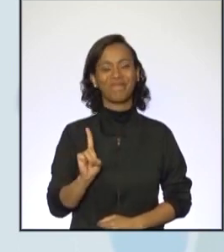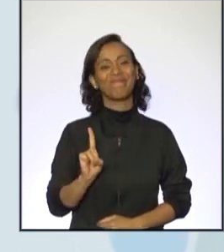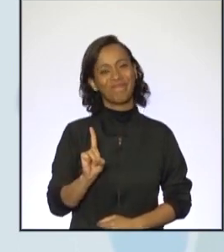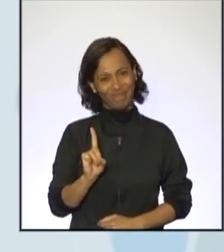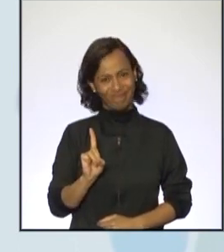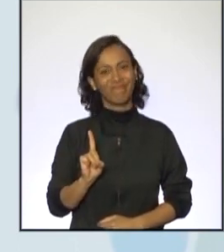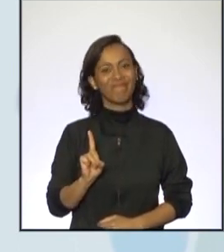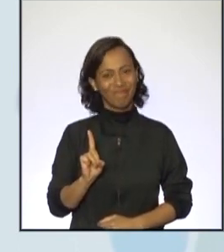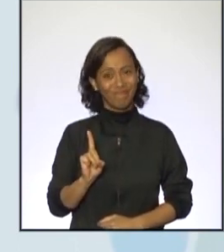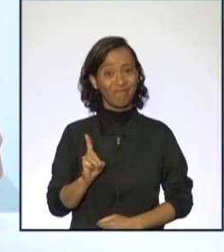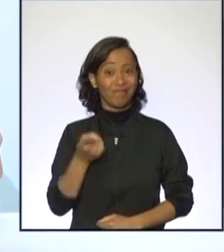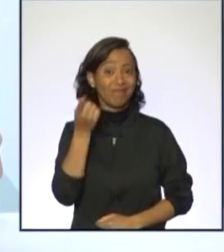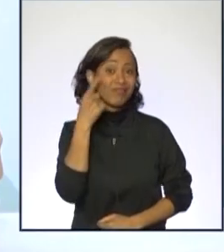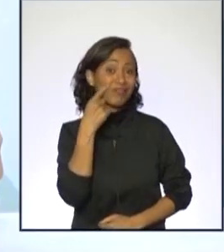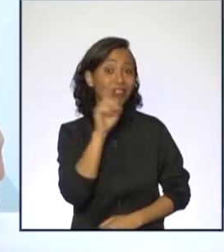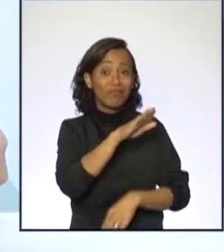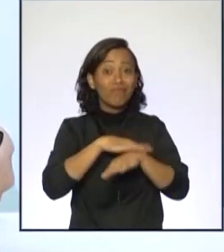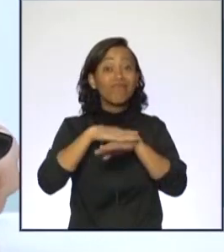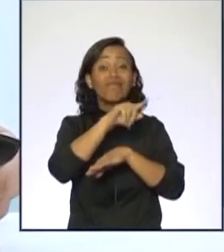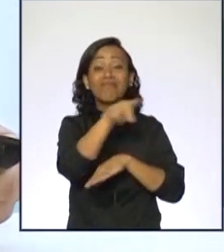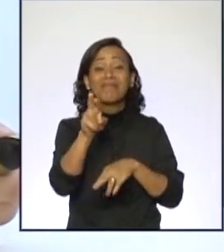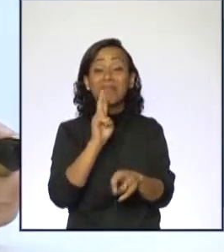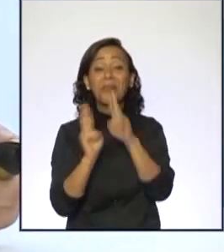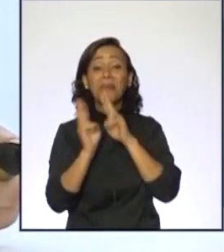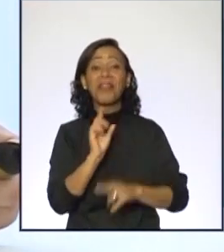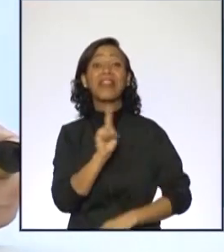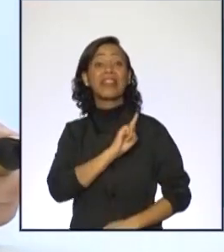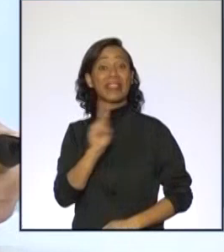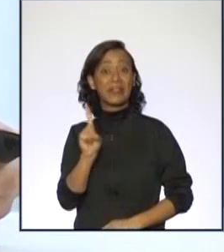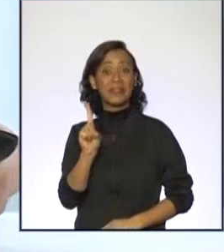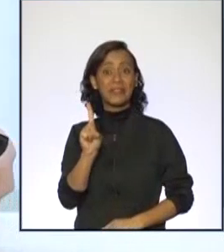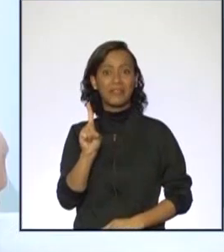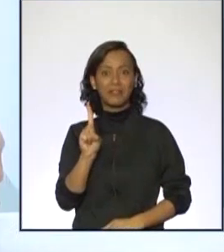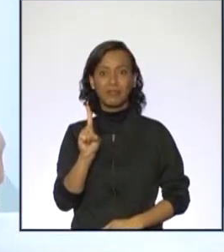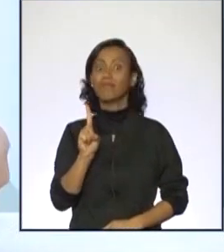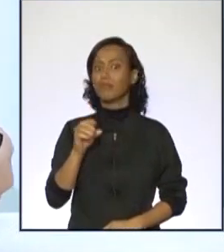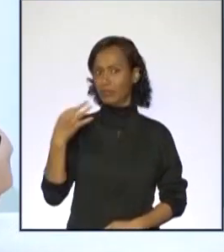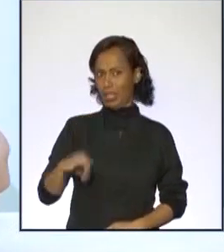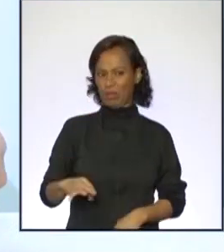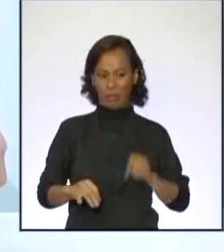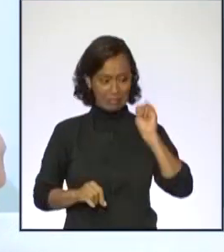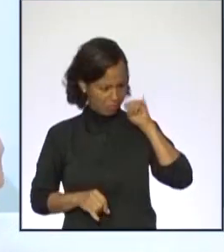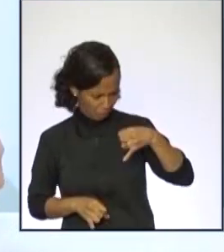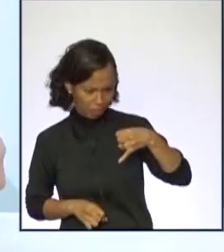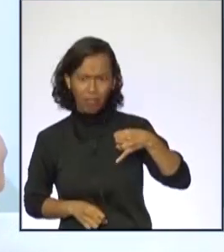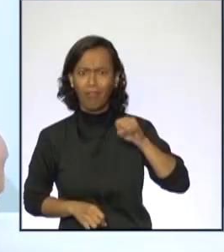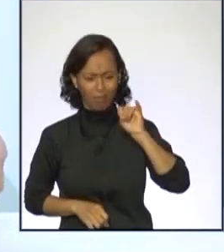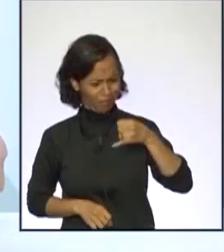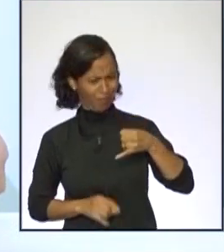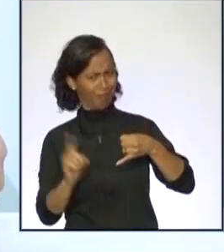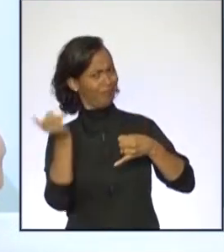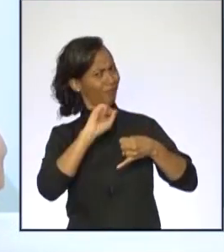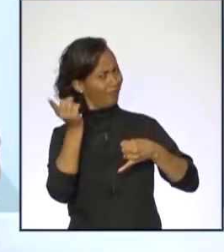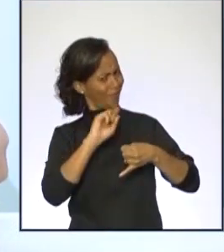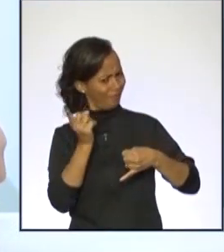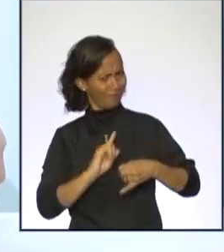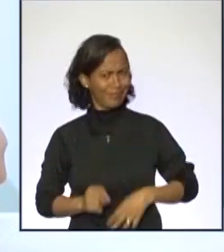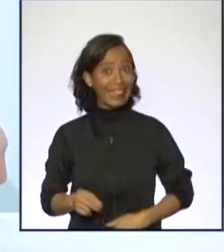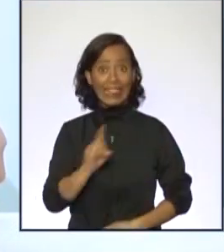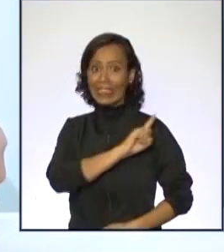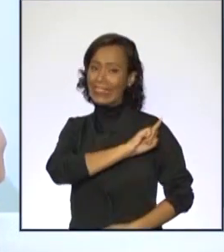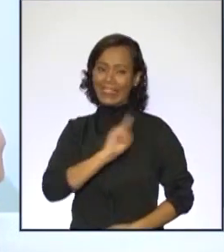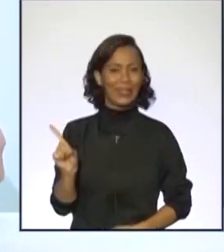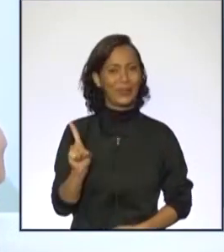gente quer ouvir de vocês. Nem não adianta colocar o sim ali, não. Não adianta, hein? Tá? É o não mesmo,